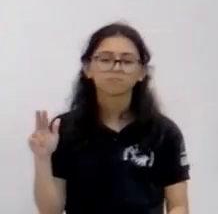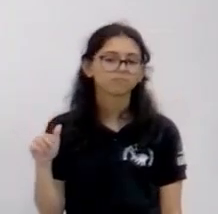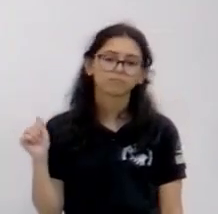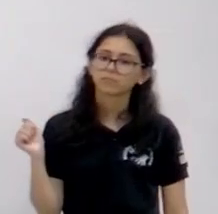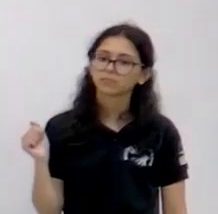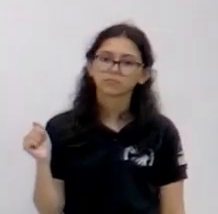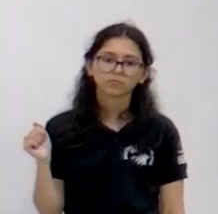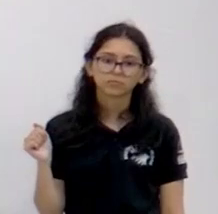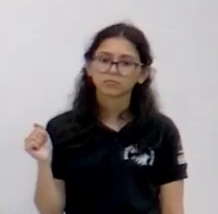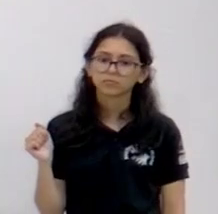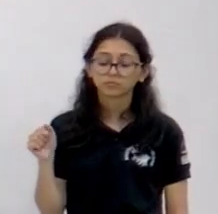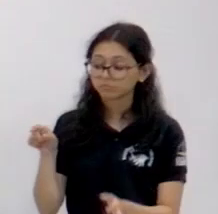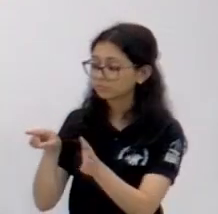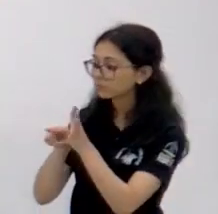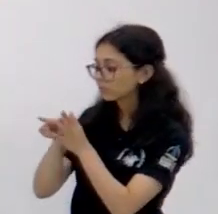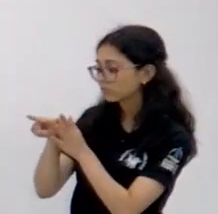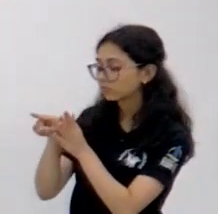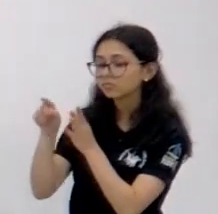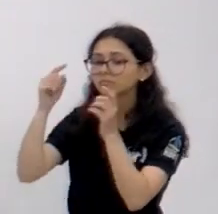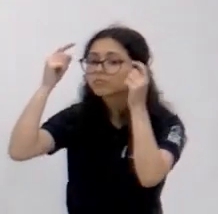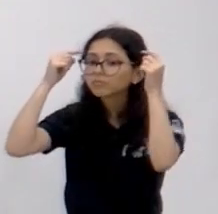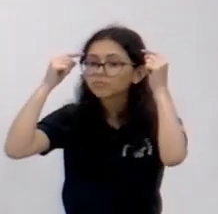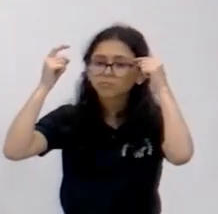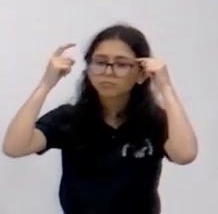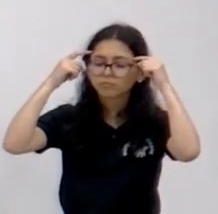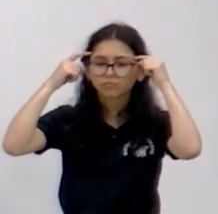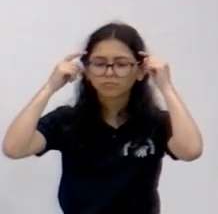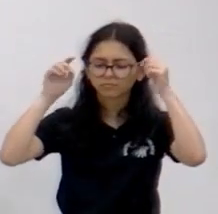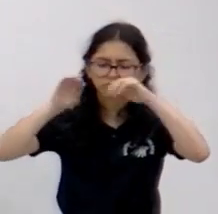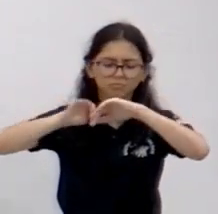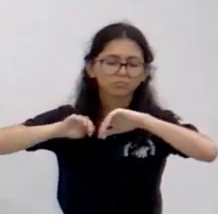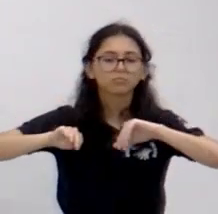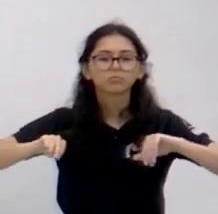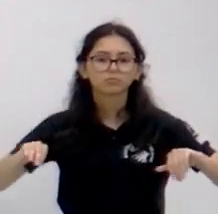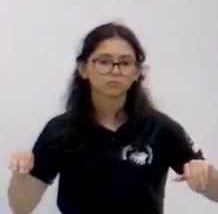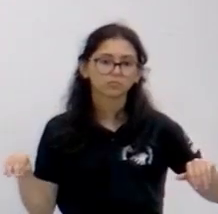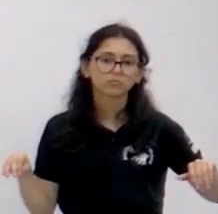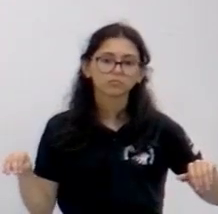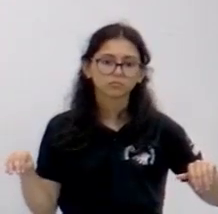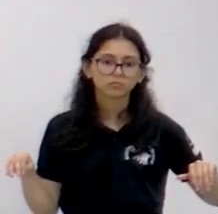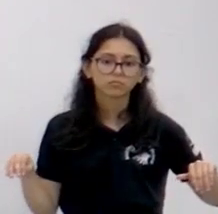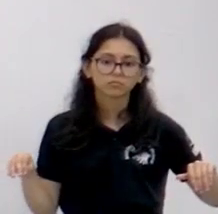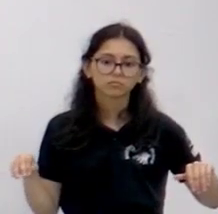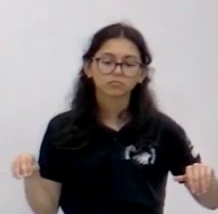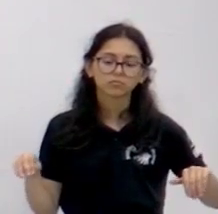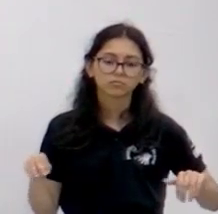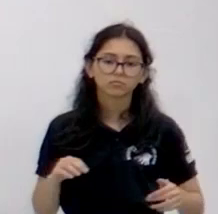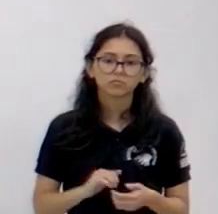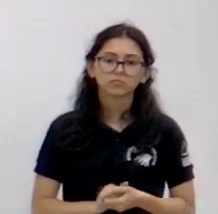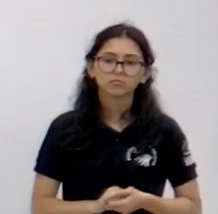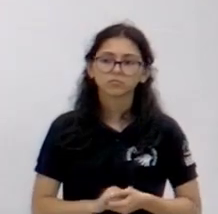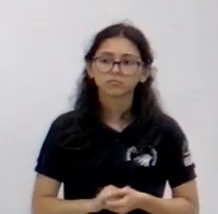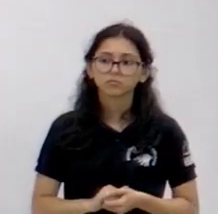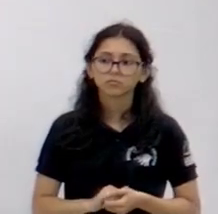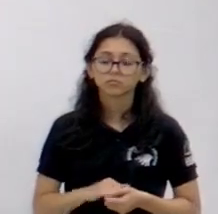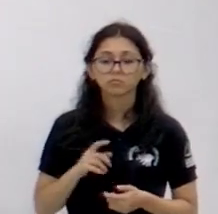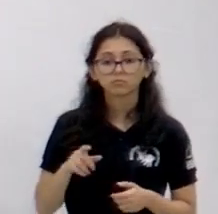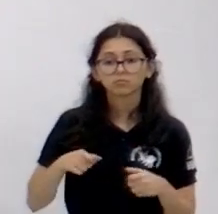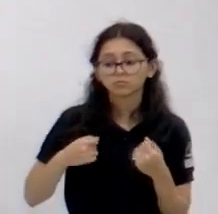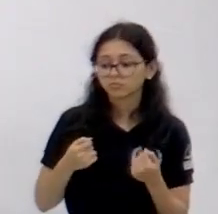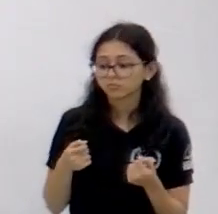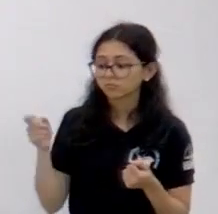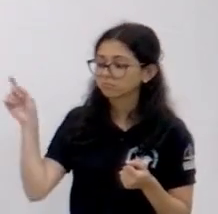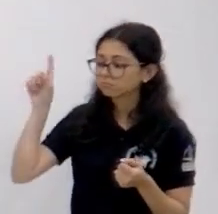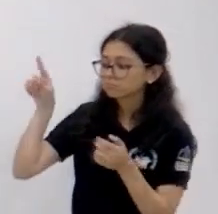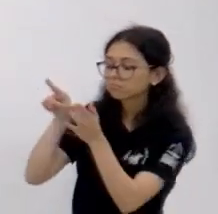Questionar e duvidar são dois verbos que têm uma distância muito grande. Você pode até, como ser humano, questionar a Deus dentro das